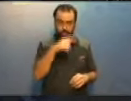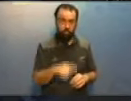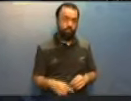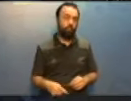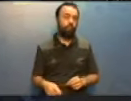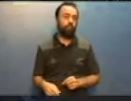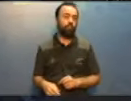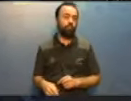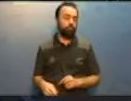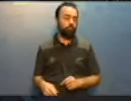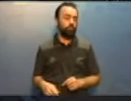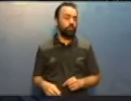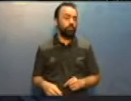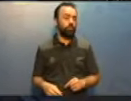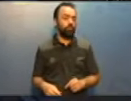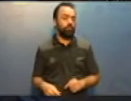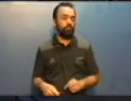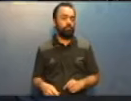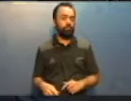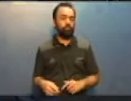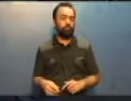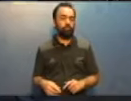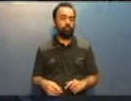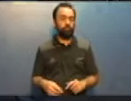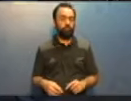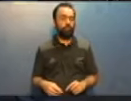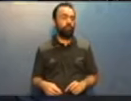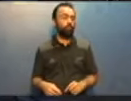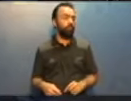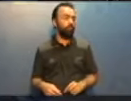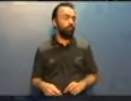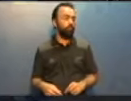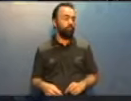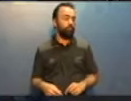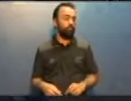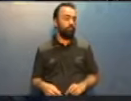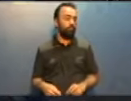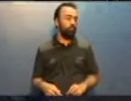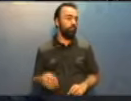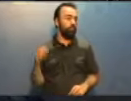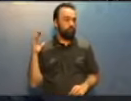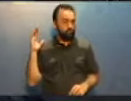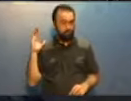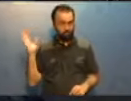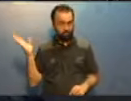ela nos auxilia nesses movimentos através do nosso sistema de visão.